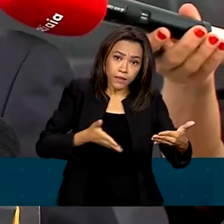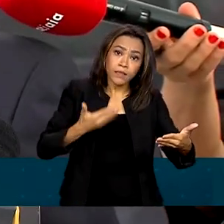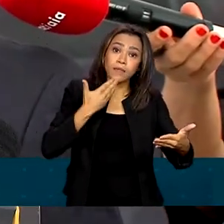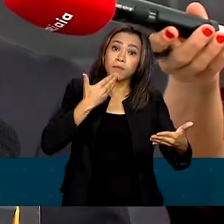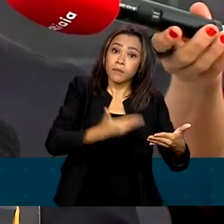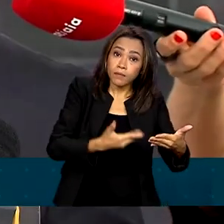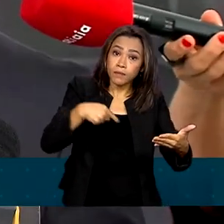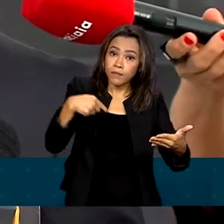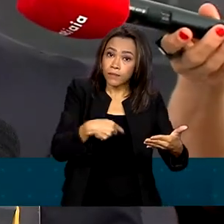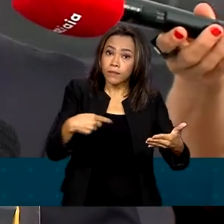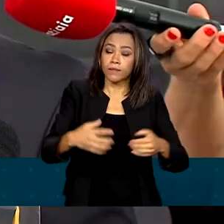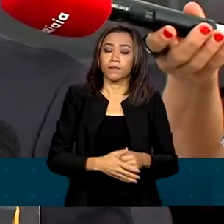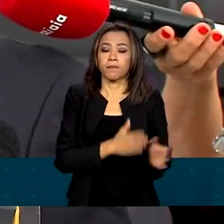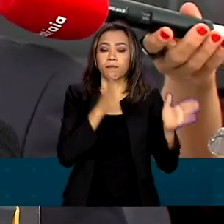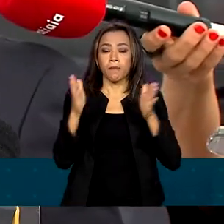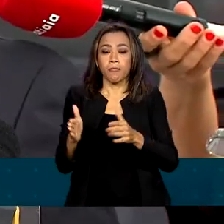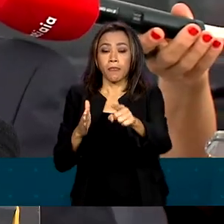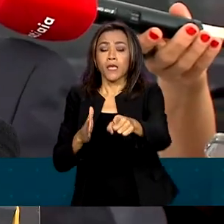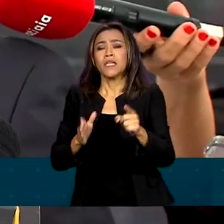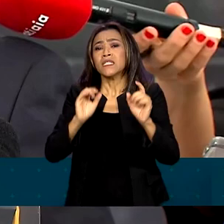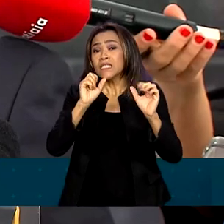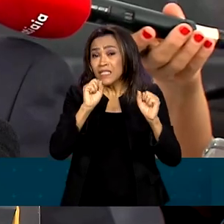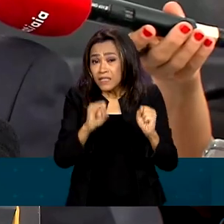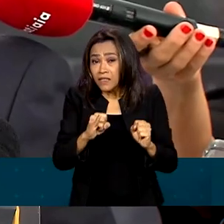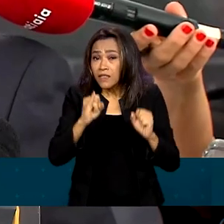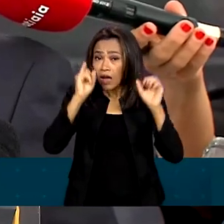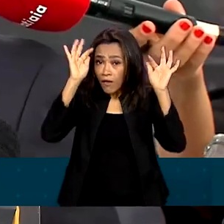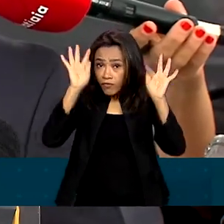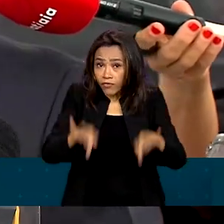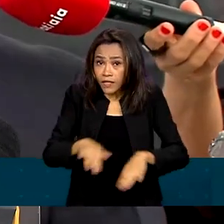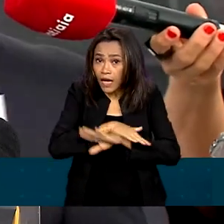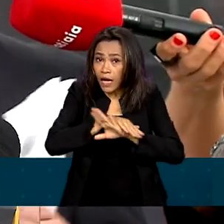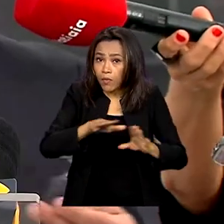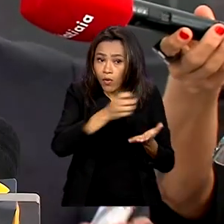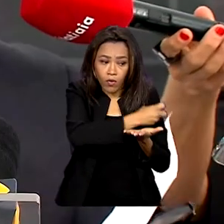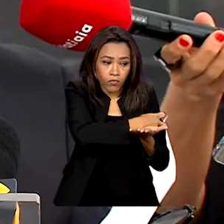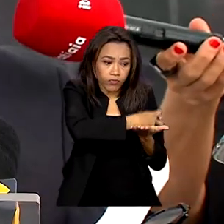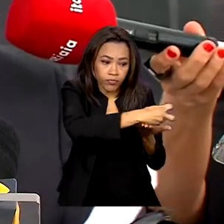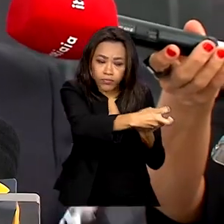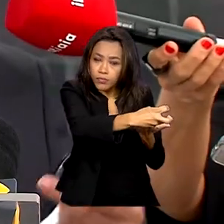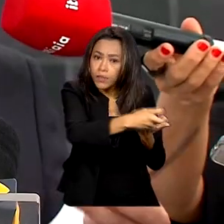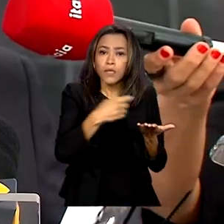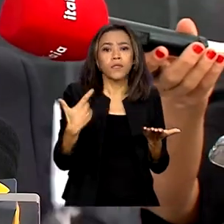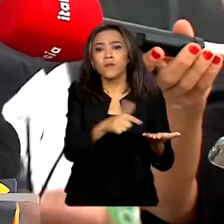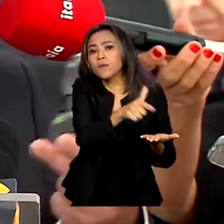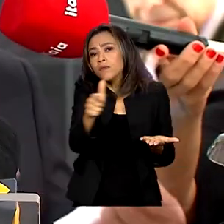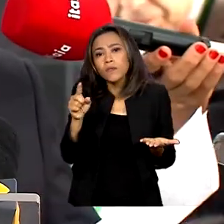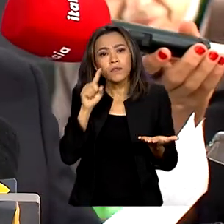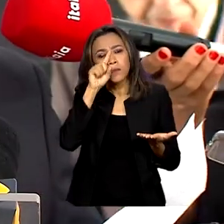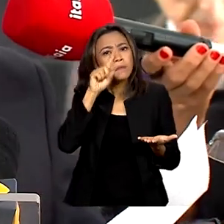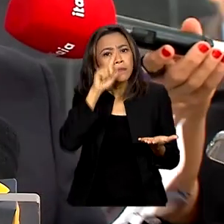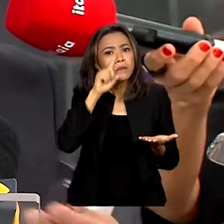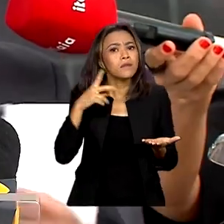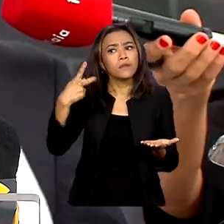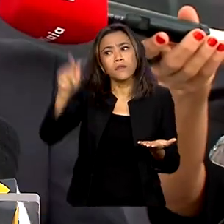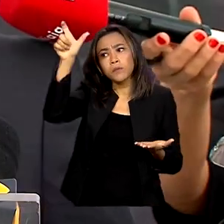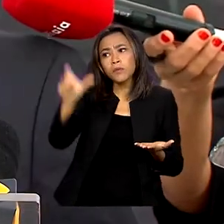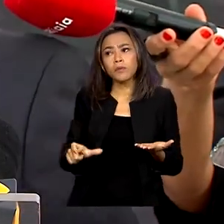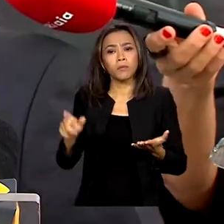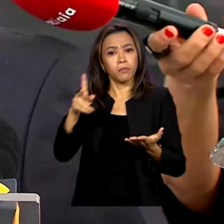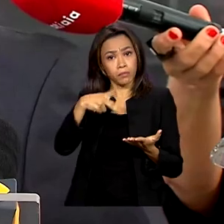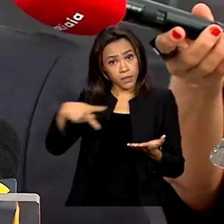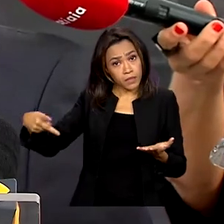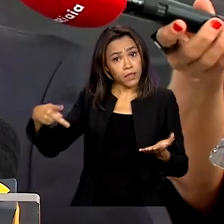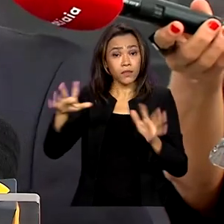não existe mais nenhuma vedação legal não existe mais nenhum risco para presidente dos seus familiares até